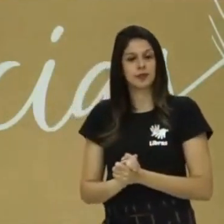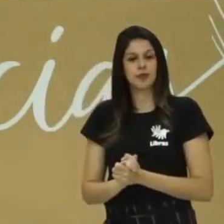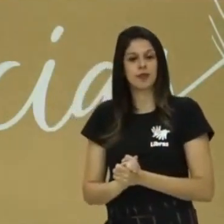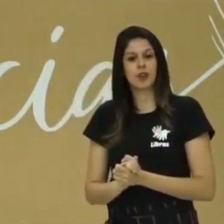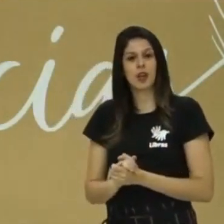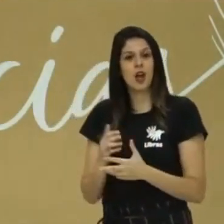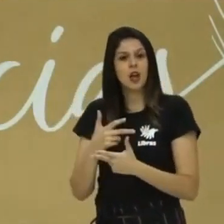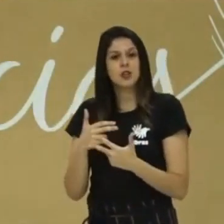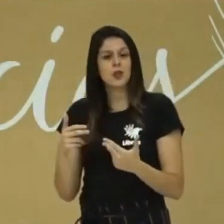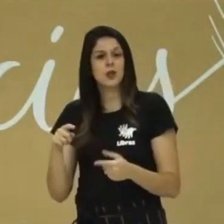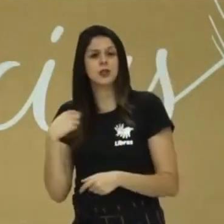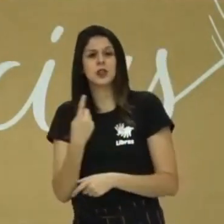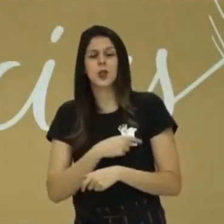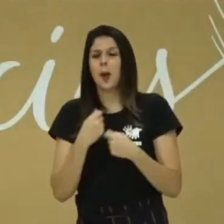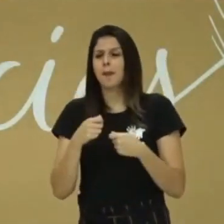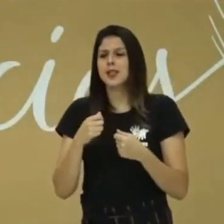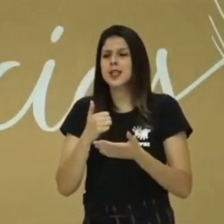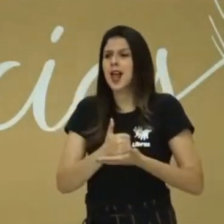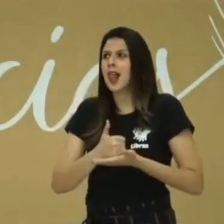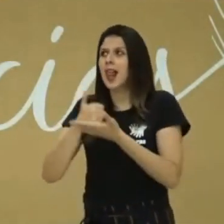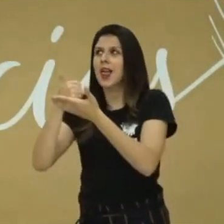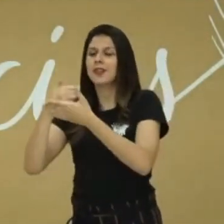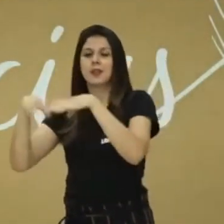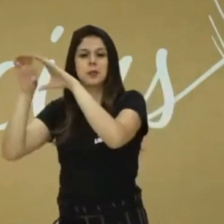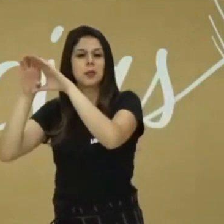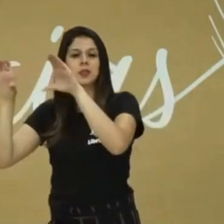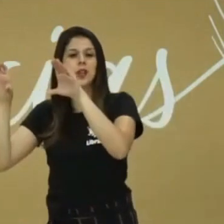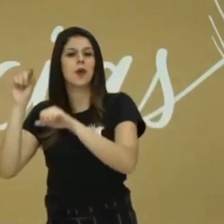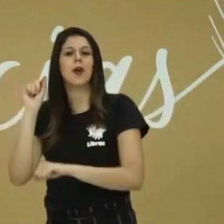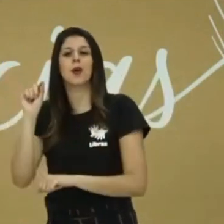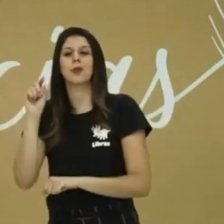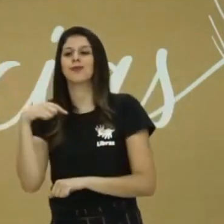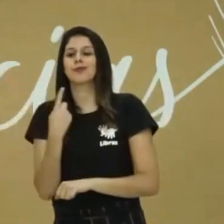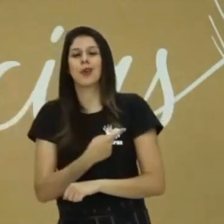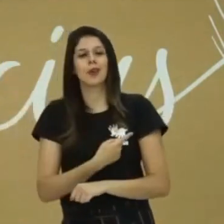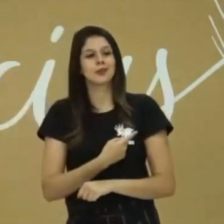eternidade queridos é o que Você investiu na vida de pessoas